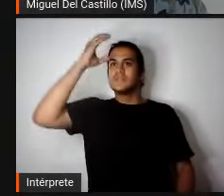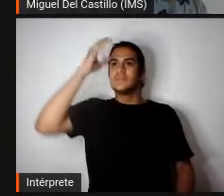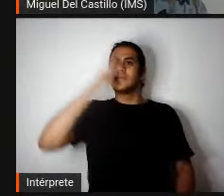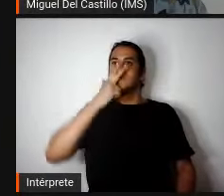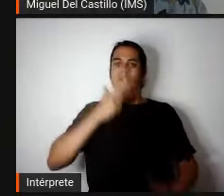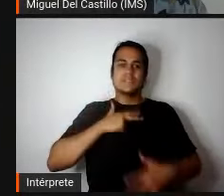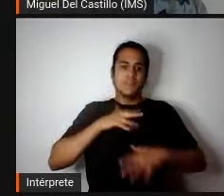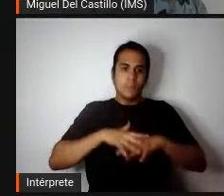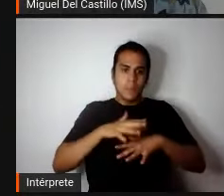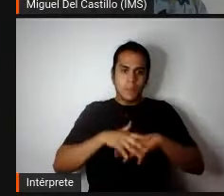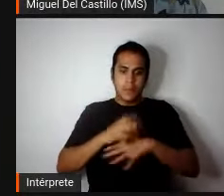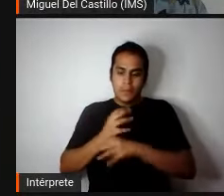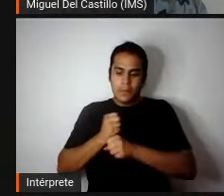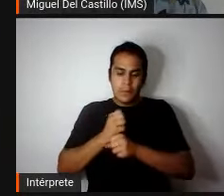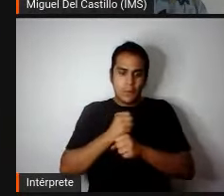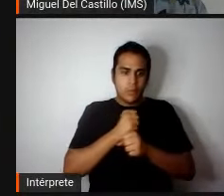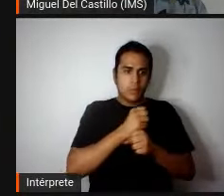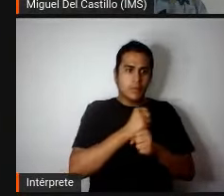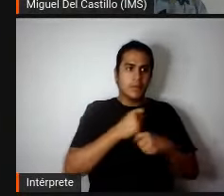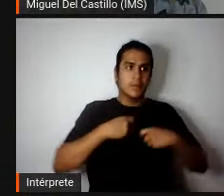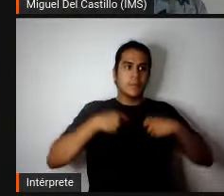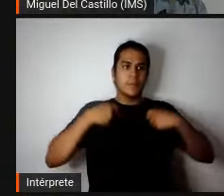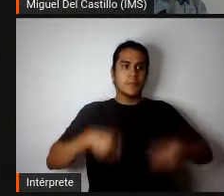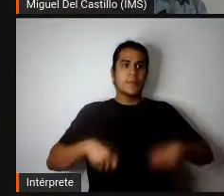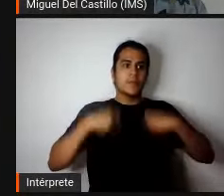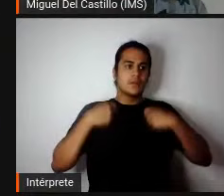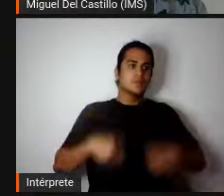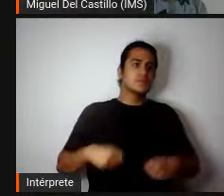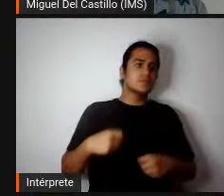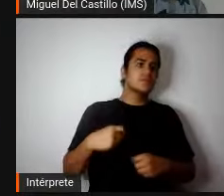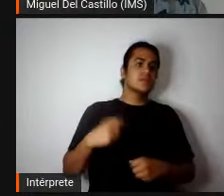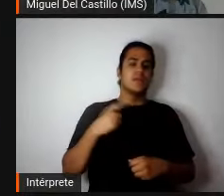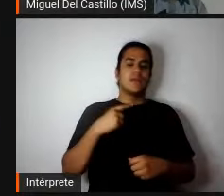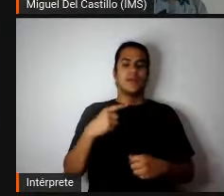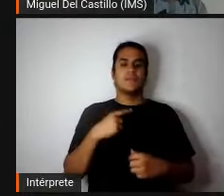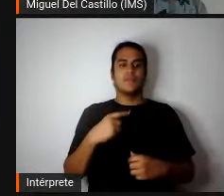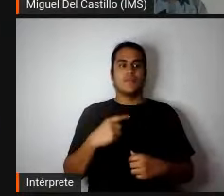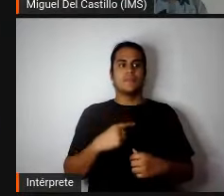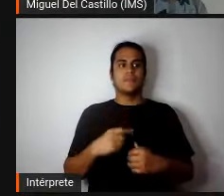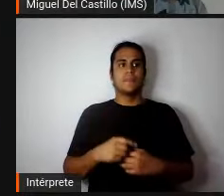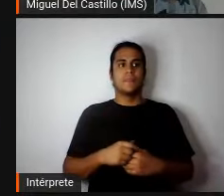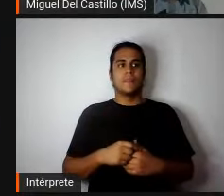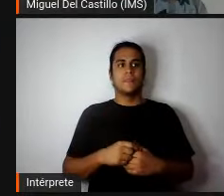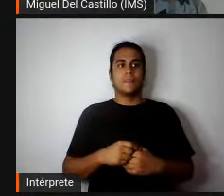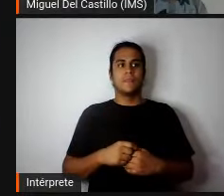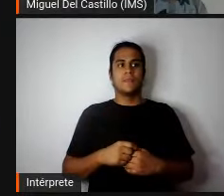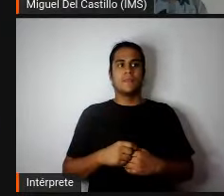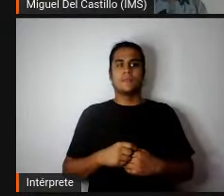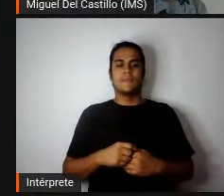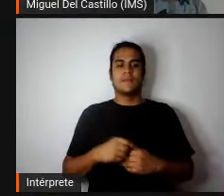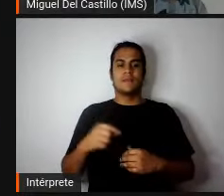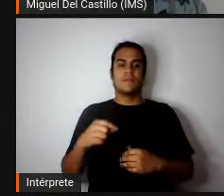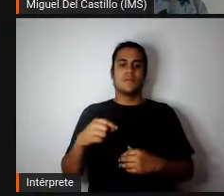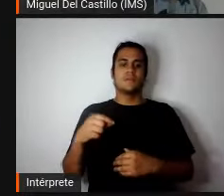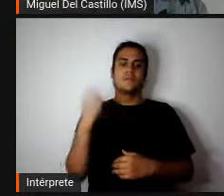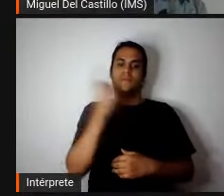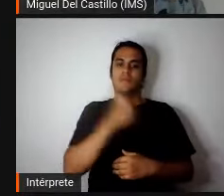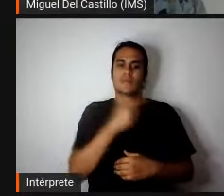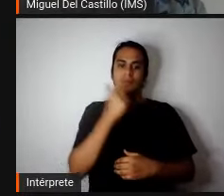você tinha que ter para poder fazer essa movimentação